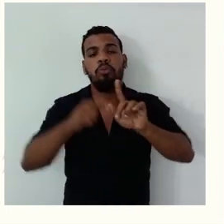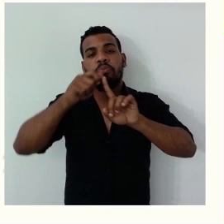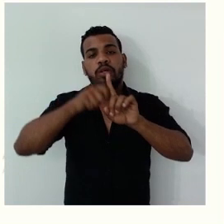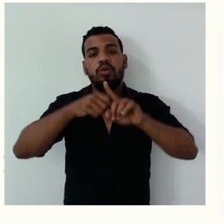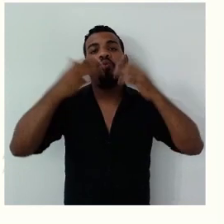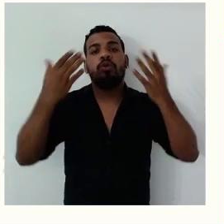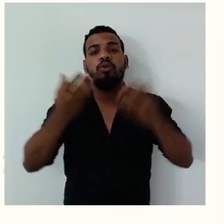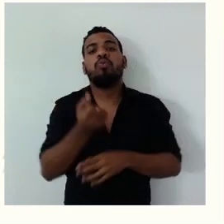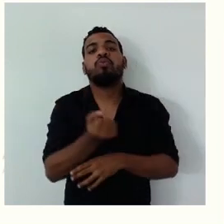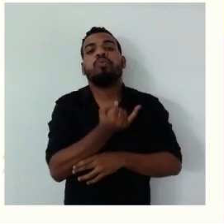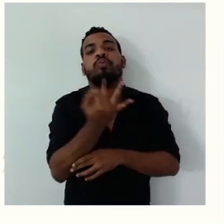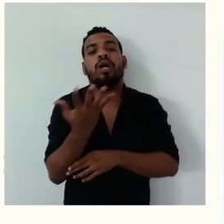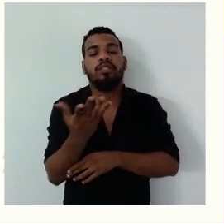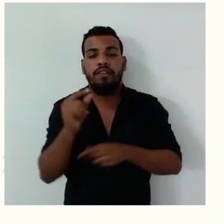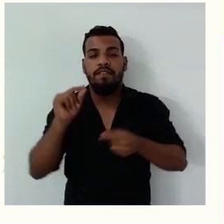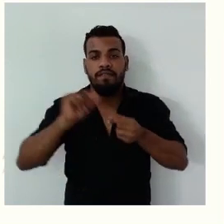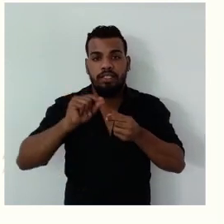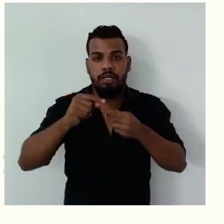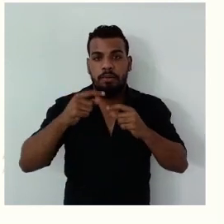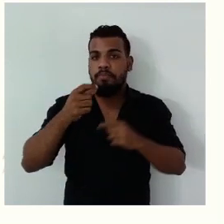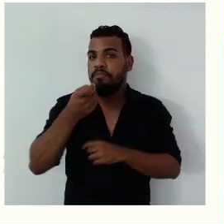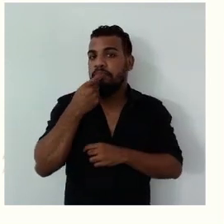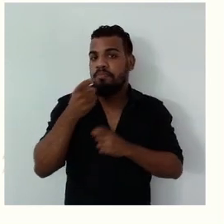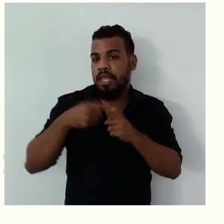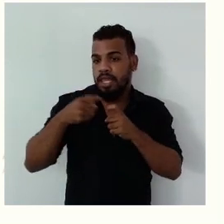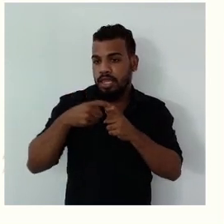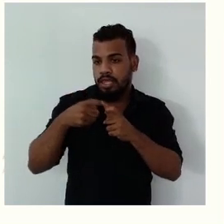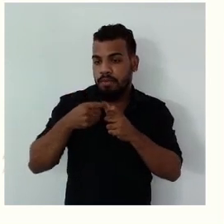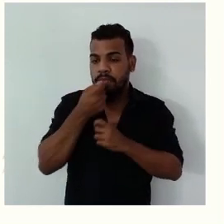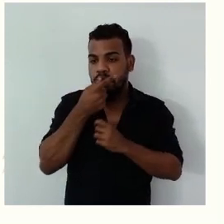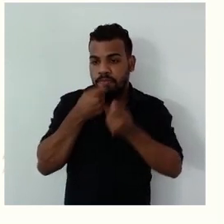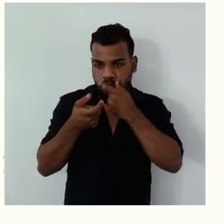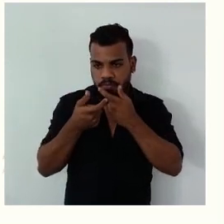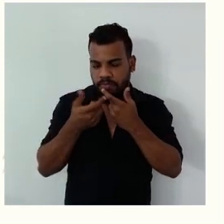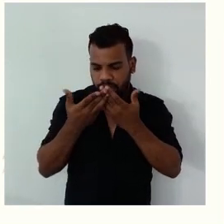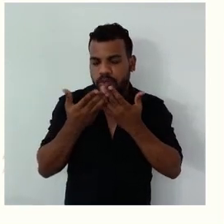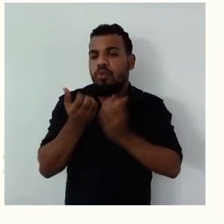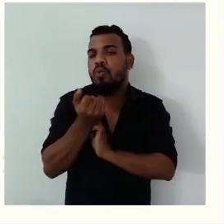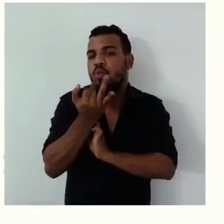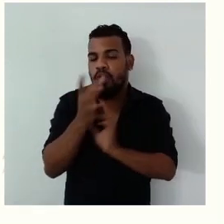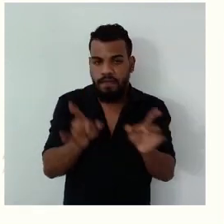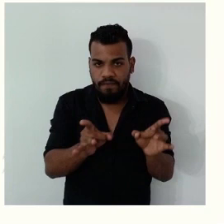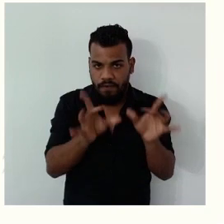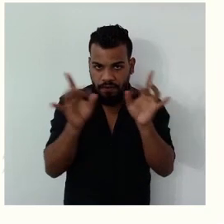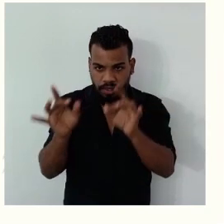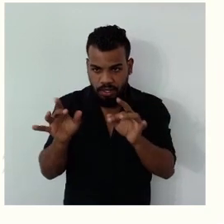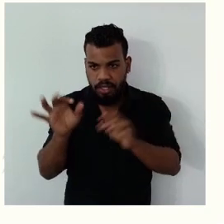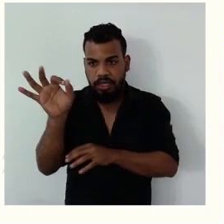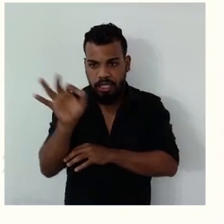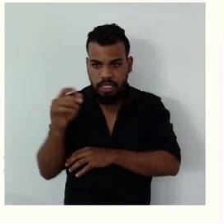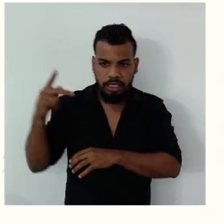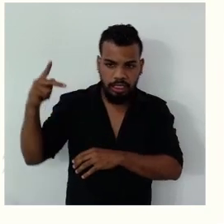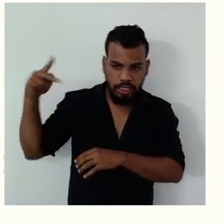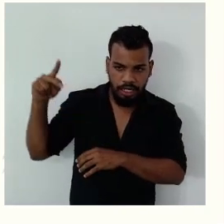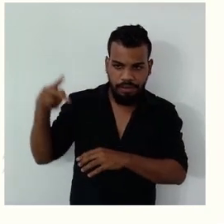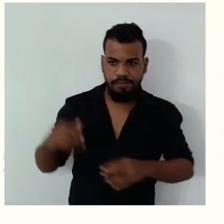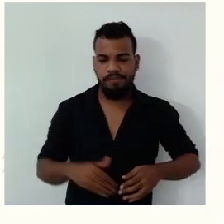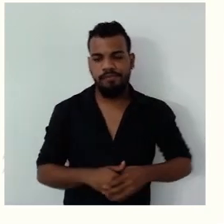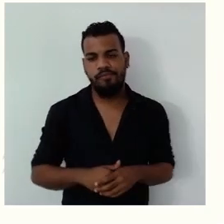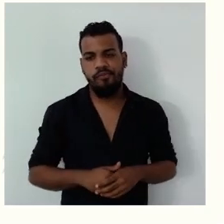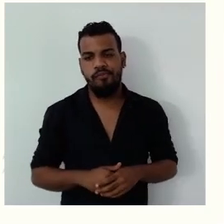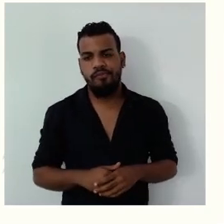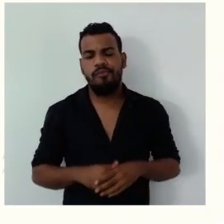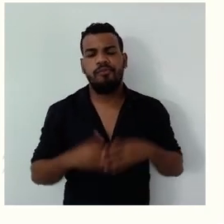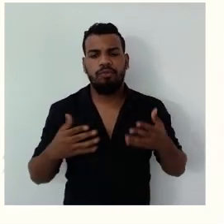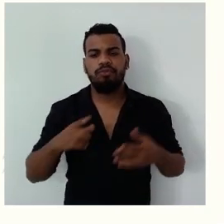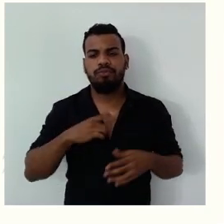número de unidades produzidas desse medicamento e a porcentagem de vendas dessa produção. Beleza, então